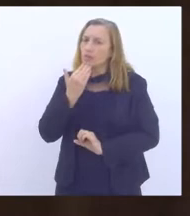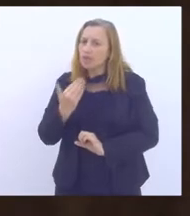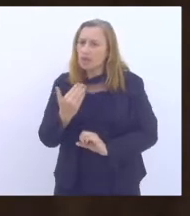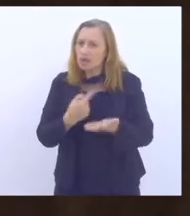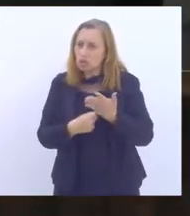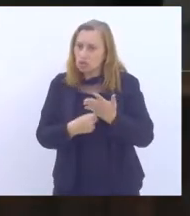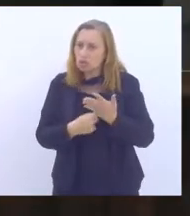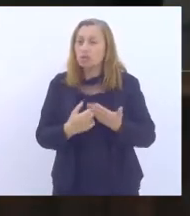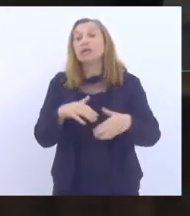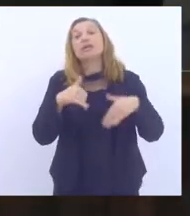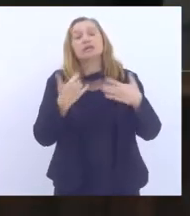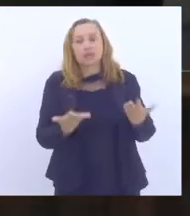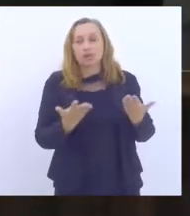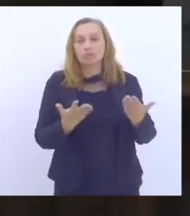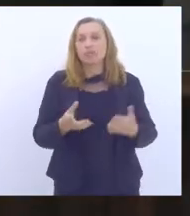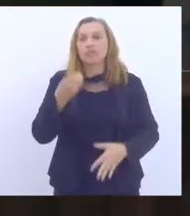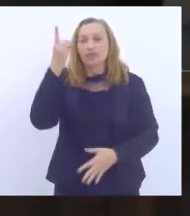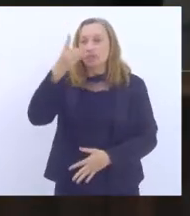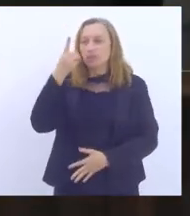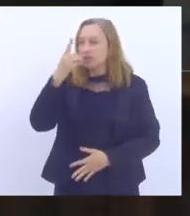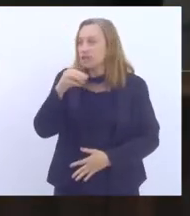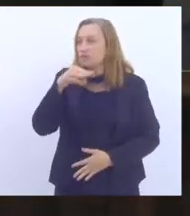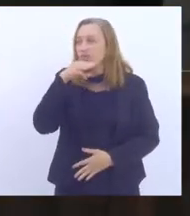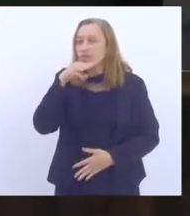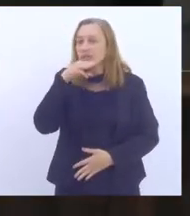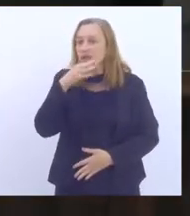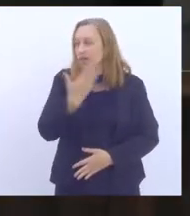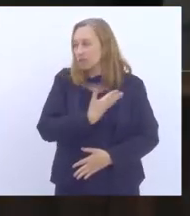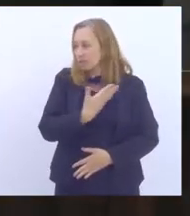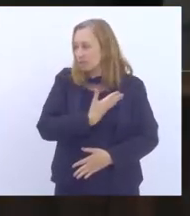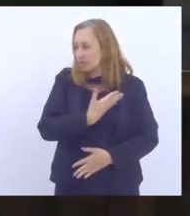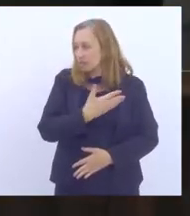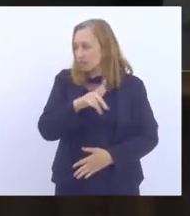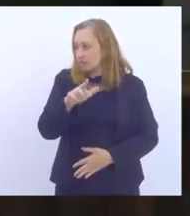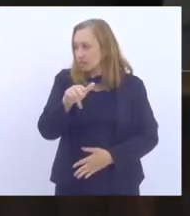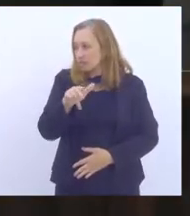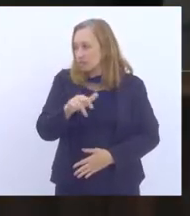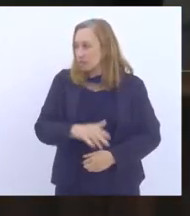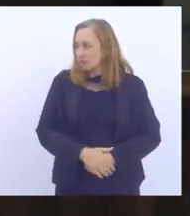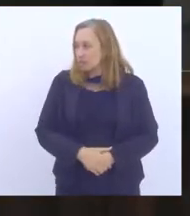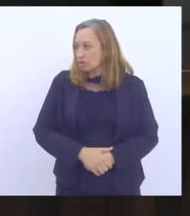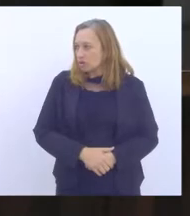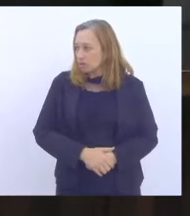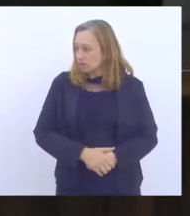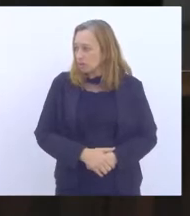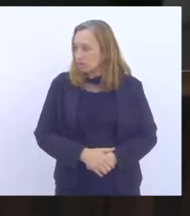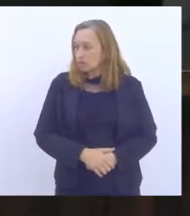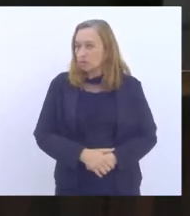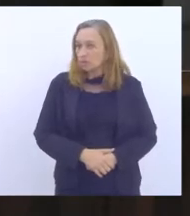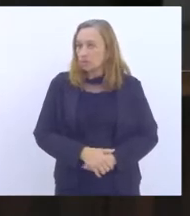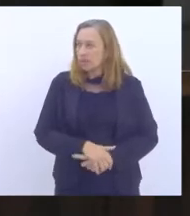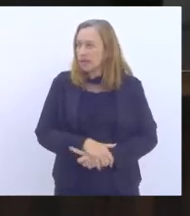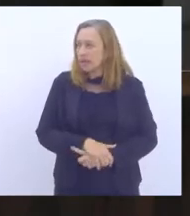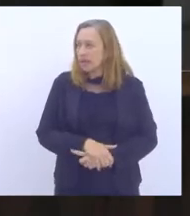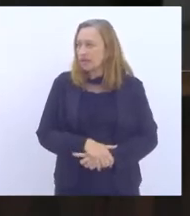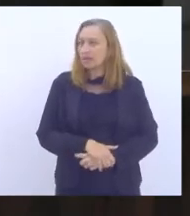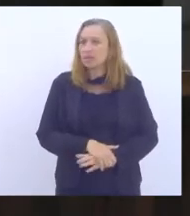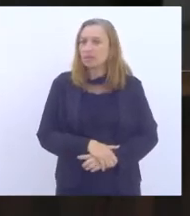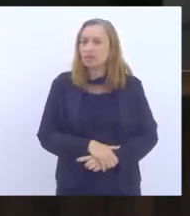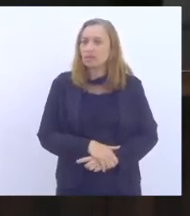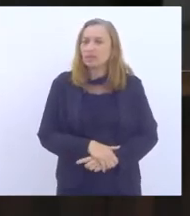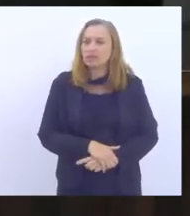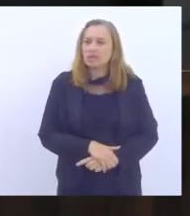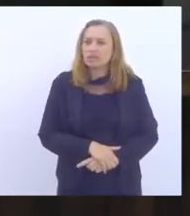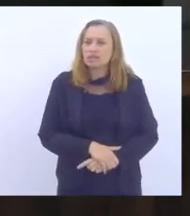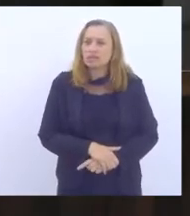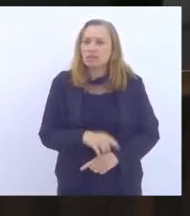ajuda então Deputado Chiquinho meu irmão meu amigo é na ocasião quando você me ligou Salvo engano